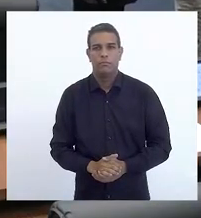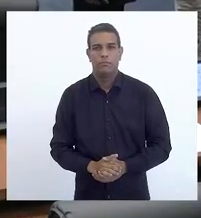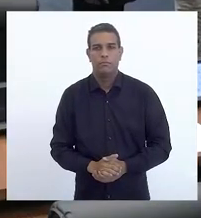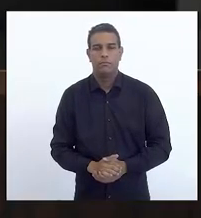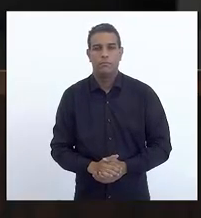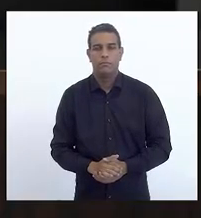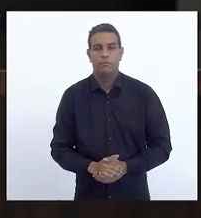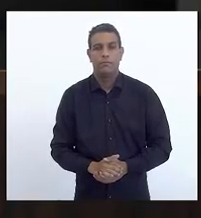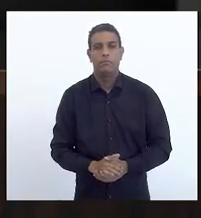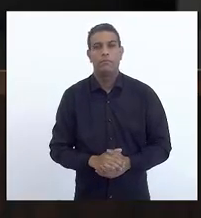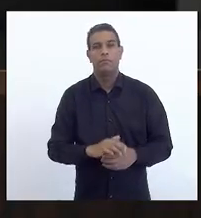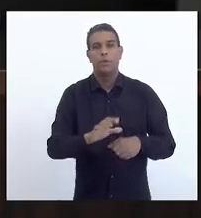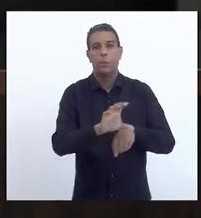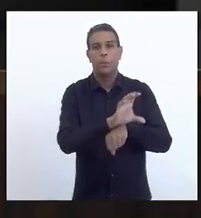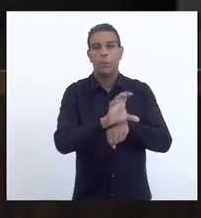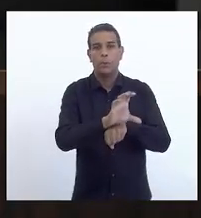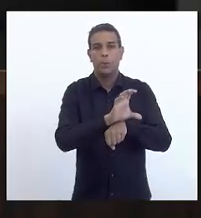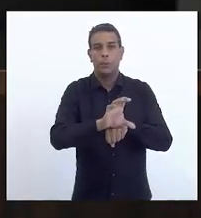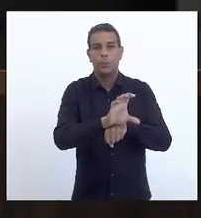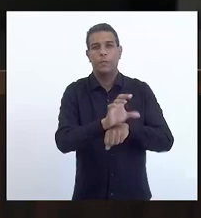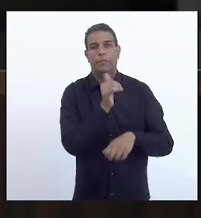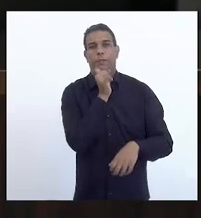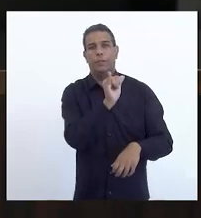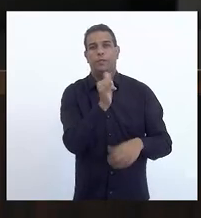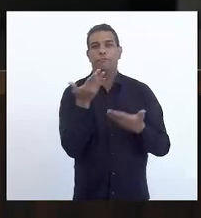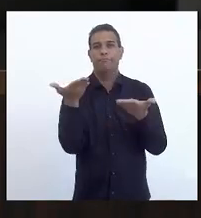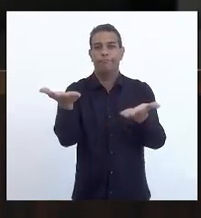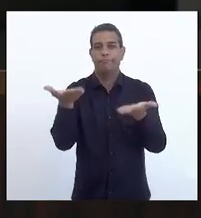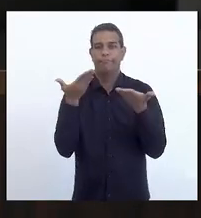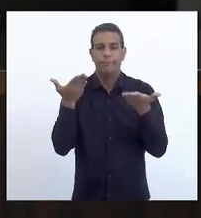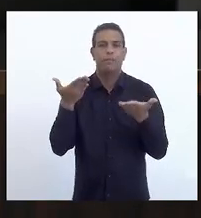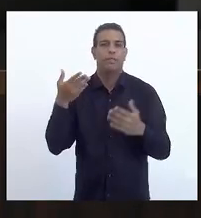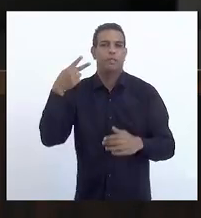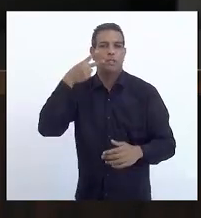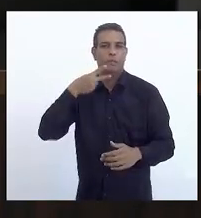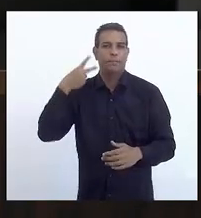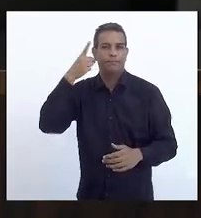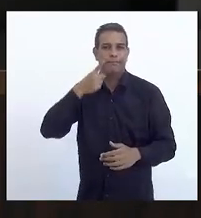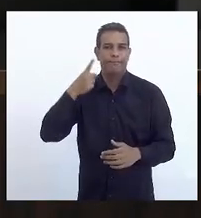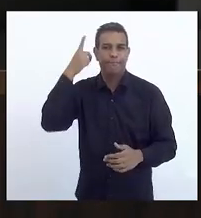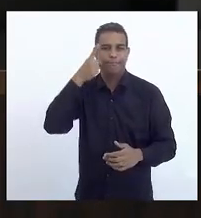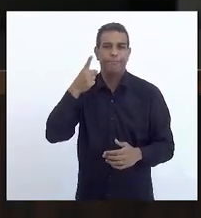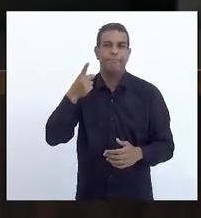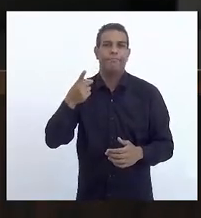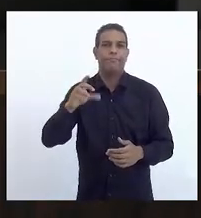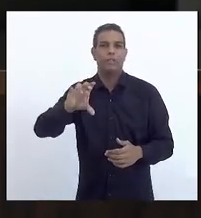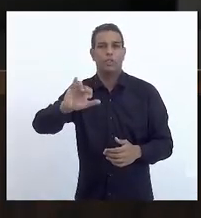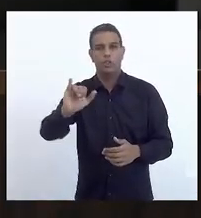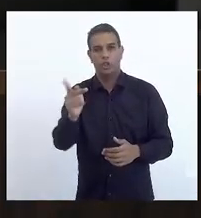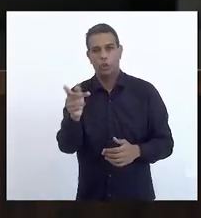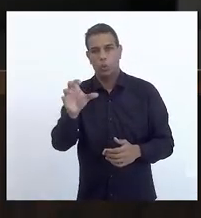prejudicada. Pela Comissão de Minas e Energia, deputado Chiquinho da Mangueira. Deputado Chico Machado.